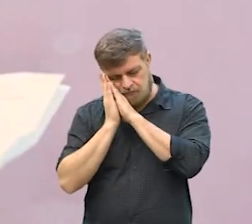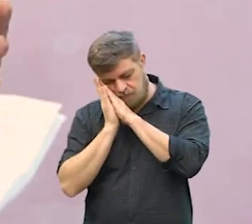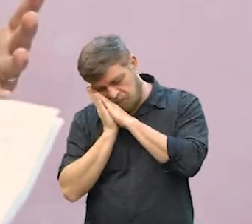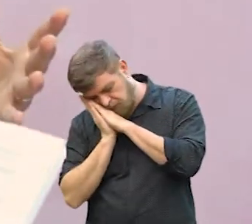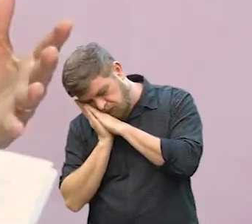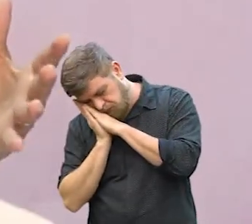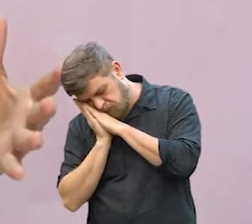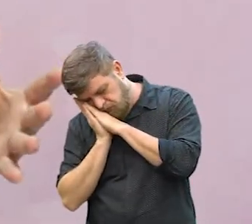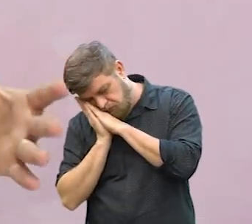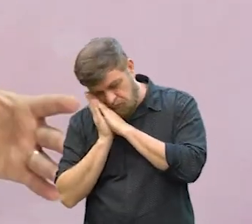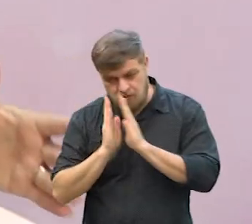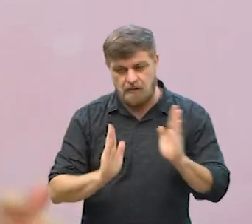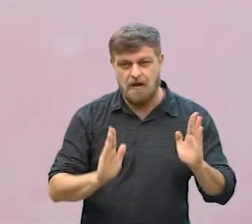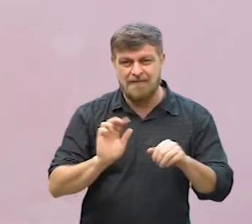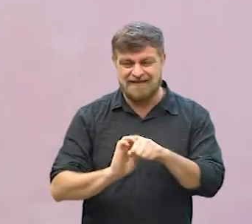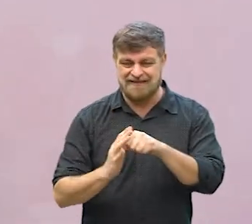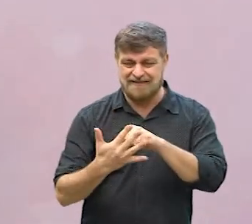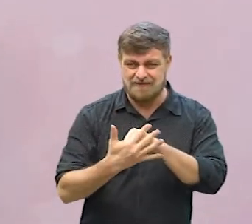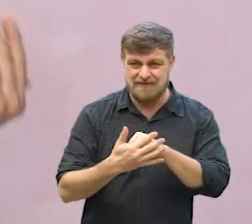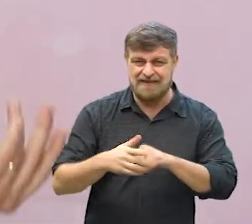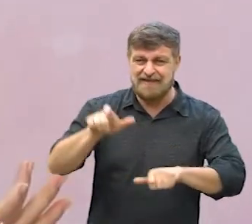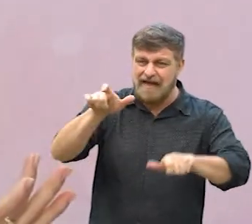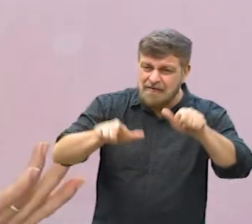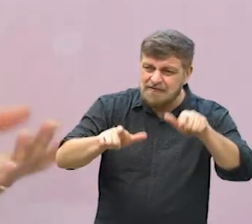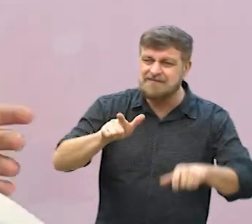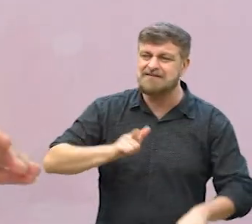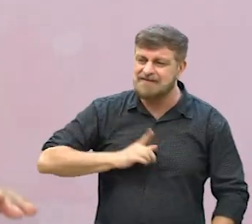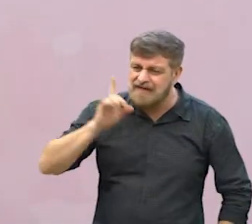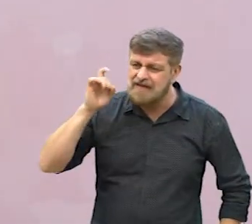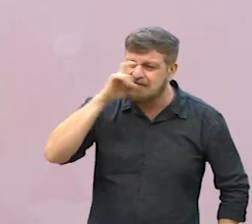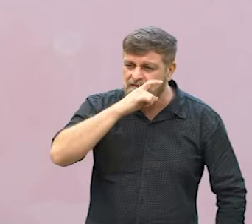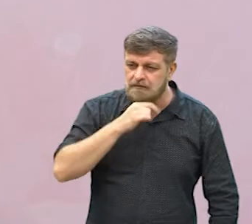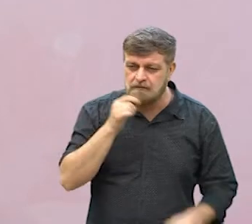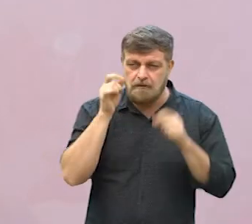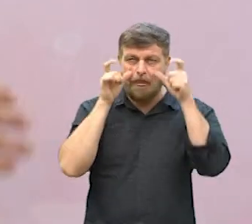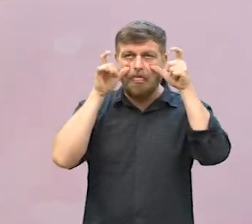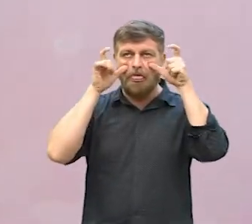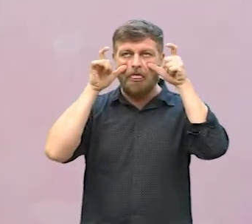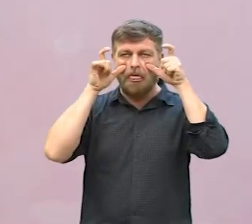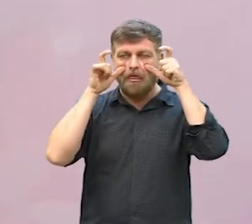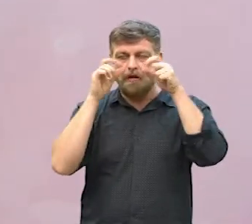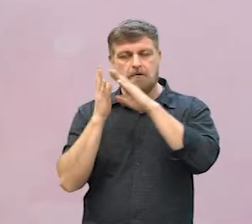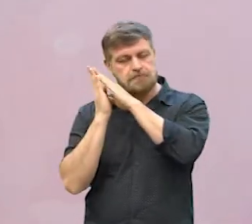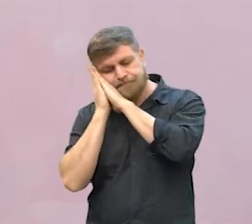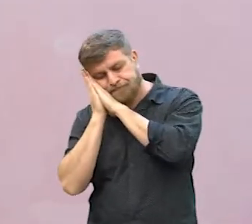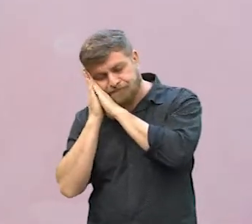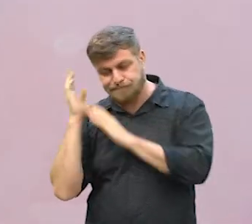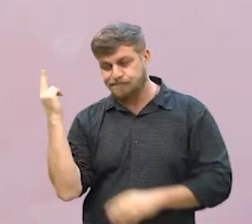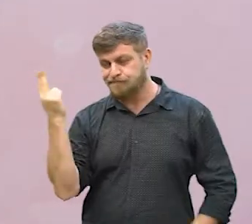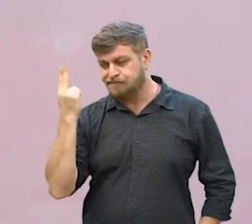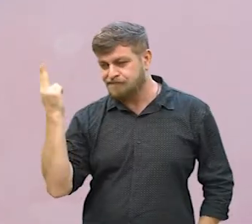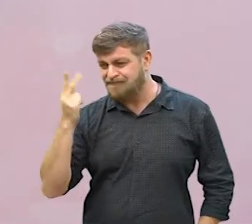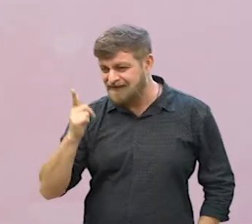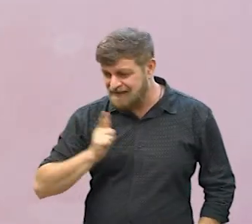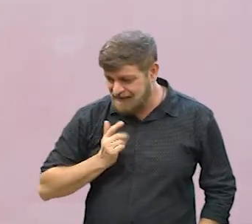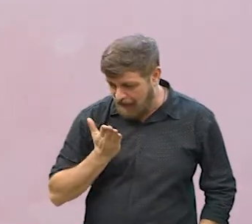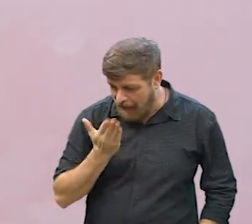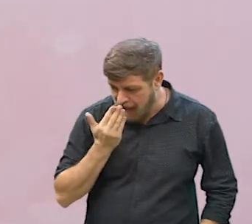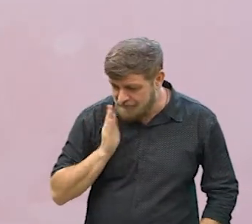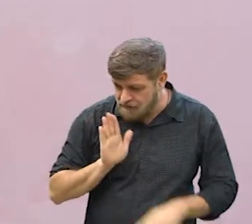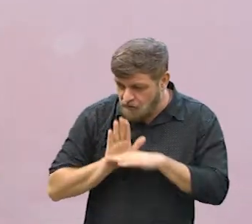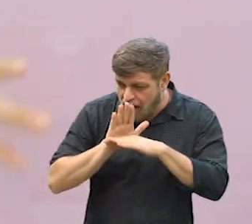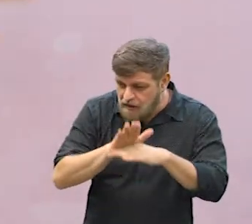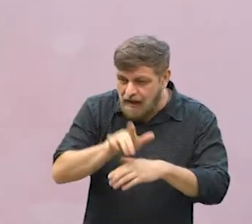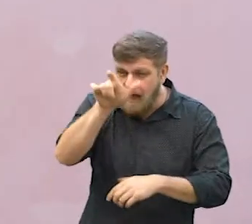Nesse momento de pandemia, muita gente está com dificuldade em dormir direito. Tem algum alimento que vai ajudar a pessoa a pegar